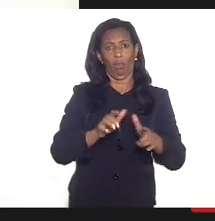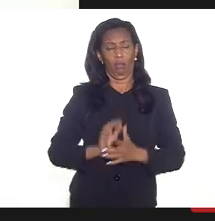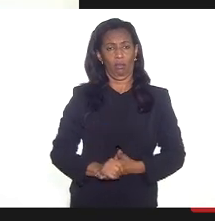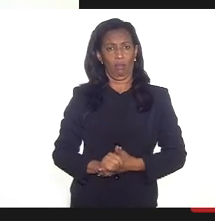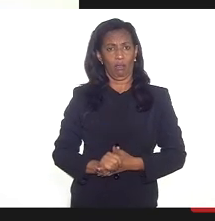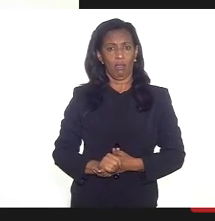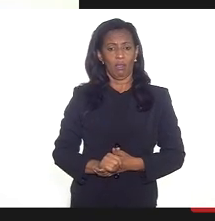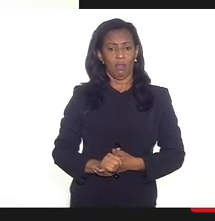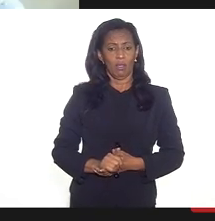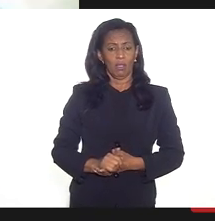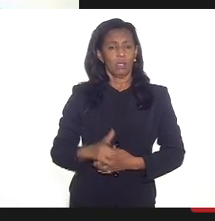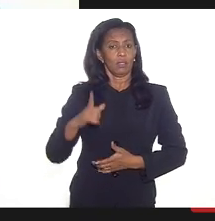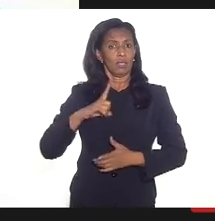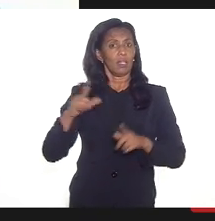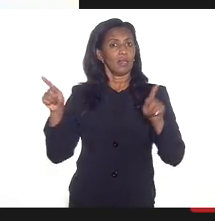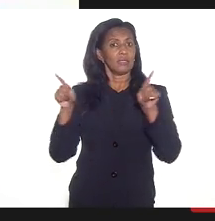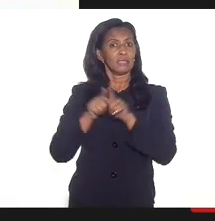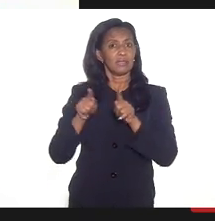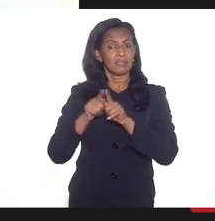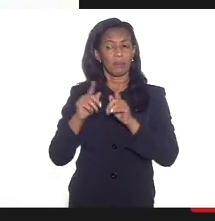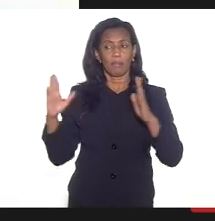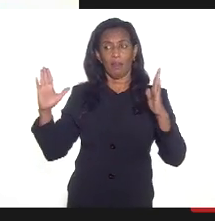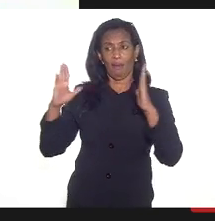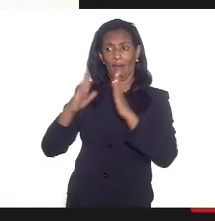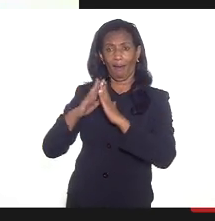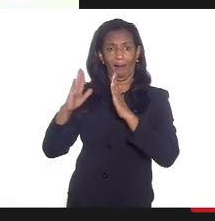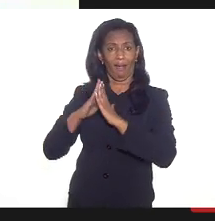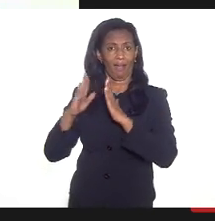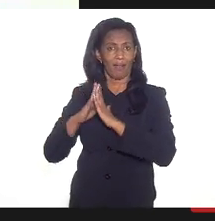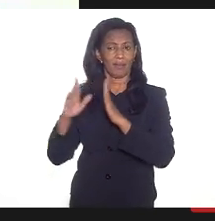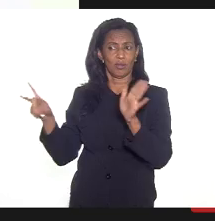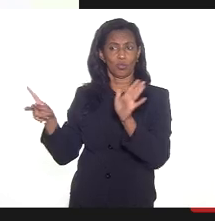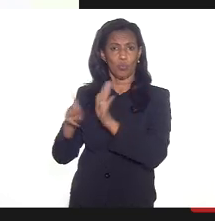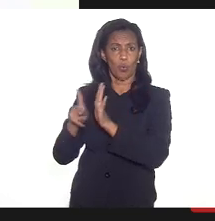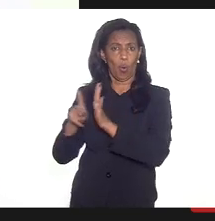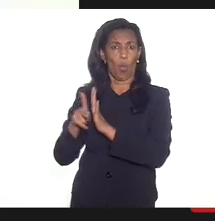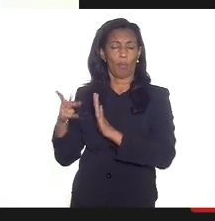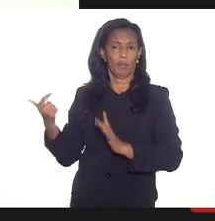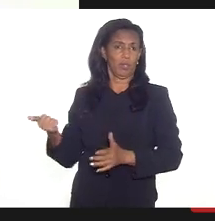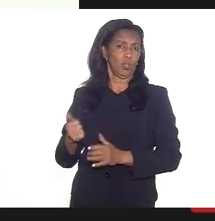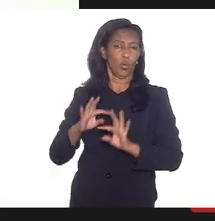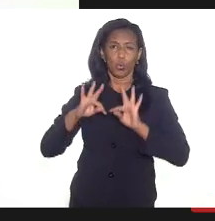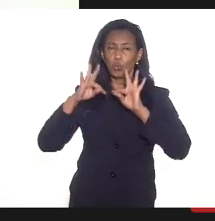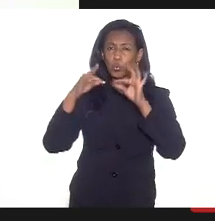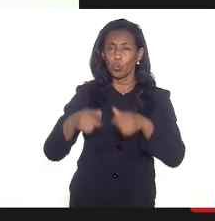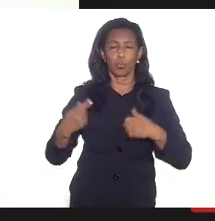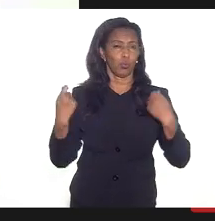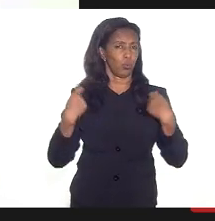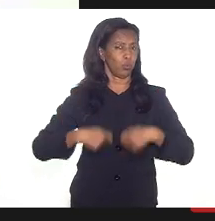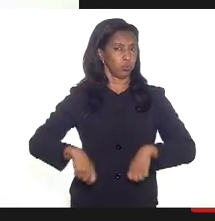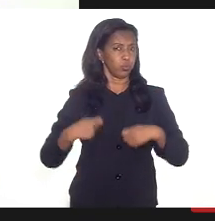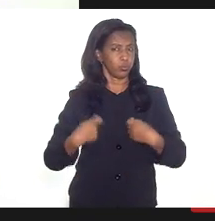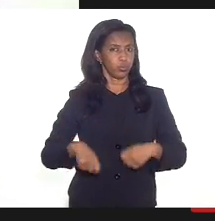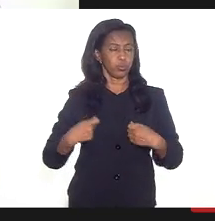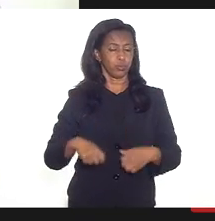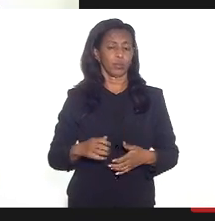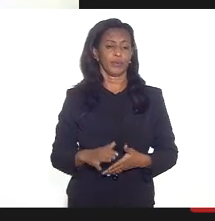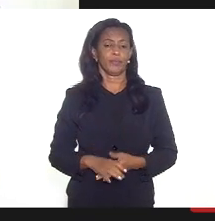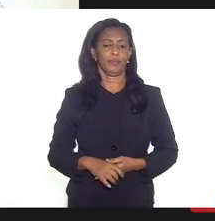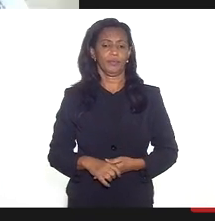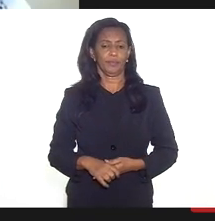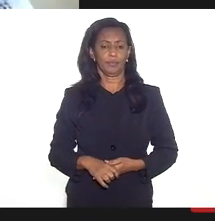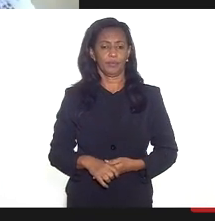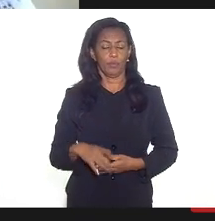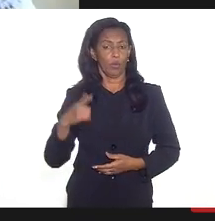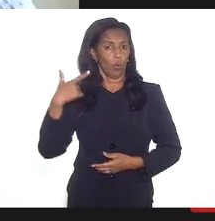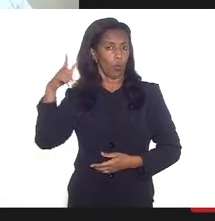Reservas nos hotéis, casas de passagem, tudo isso se faz muito necessário.